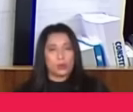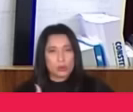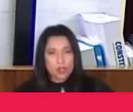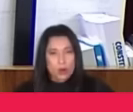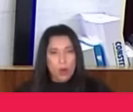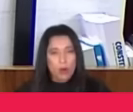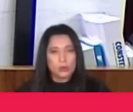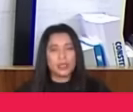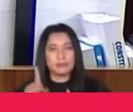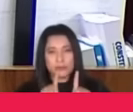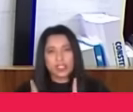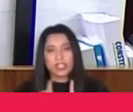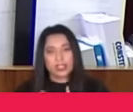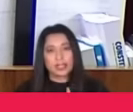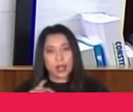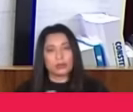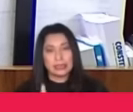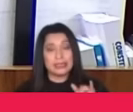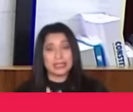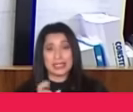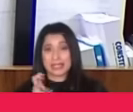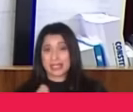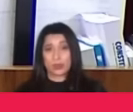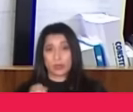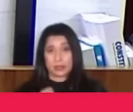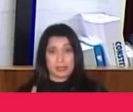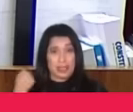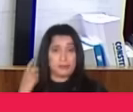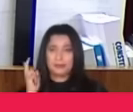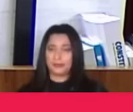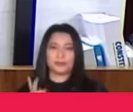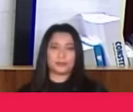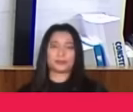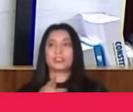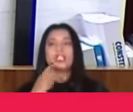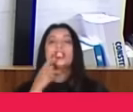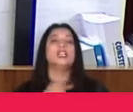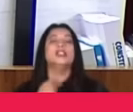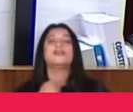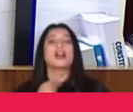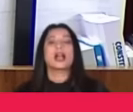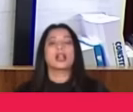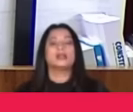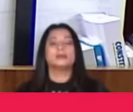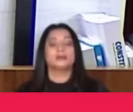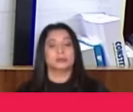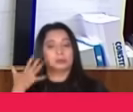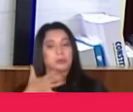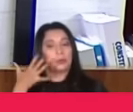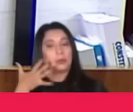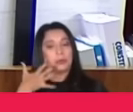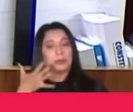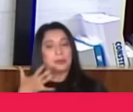golpista, nesses últimos 5 anos, sempre foi o mesmo. Uma fala, uma subversão,